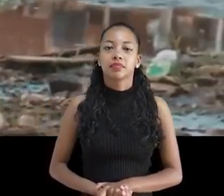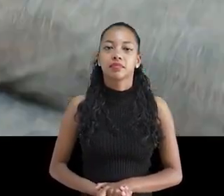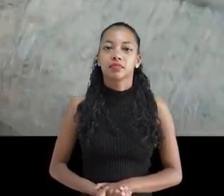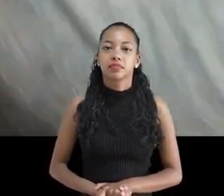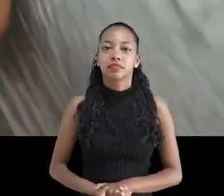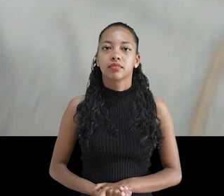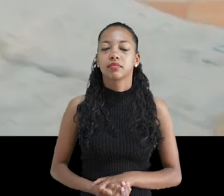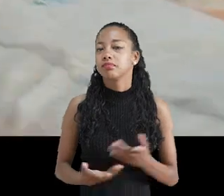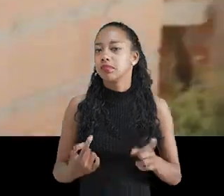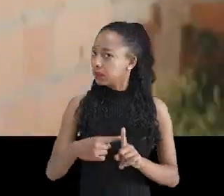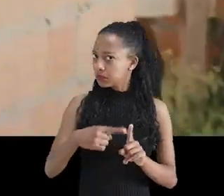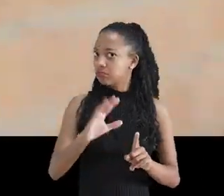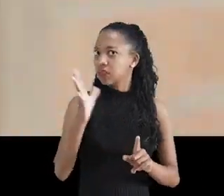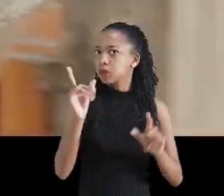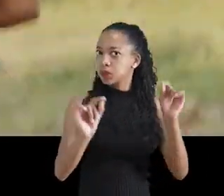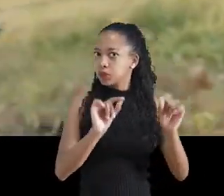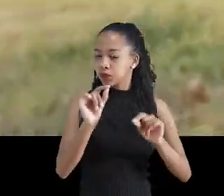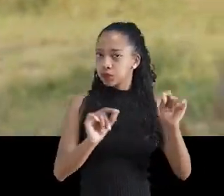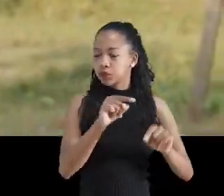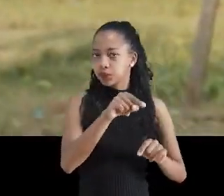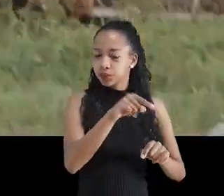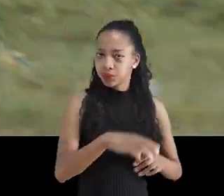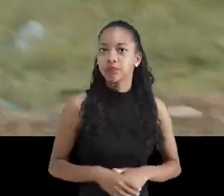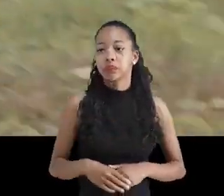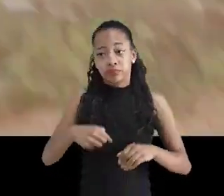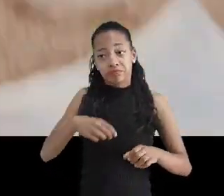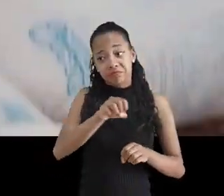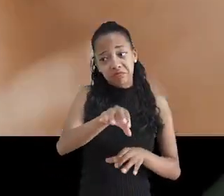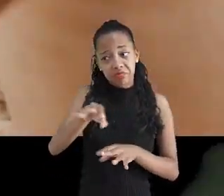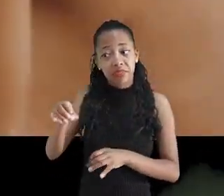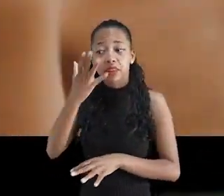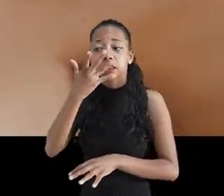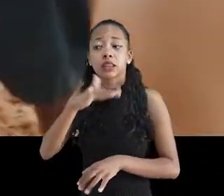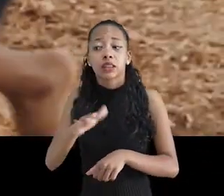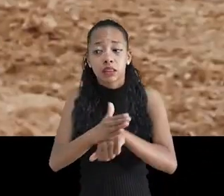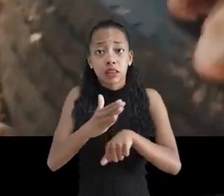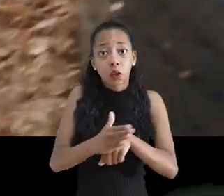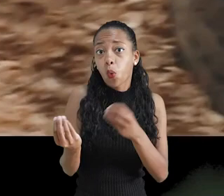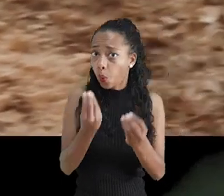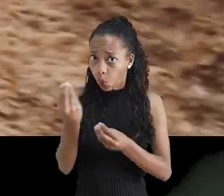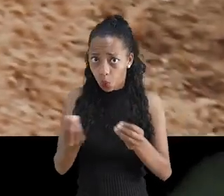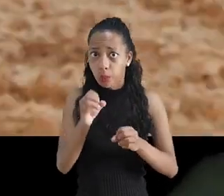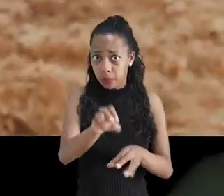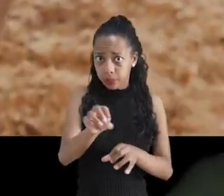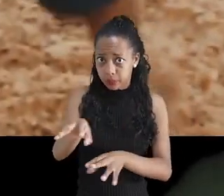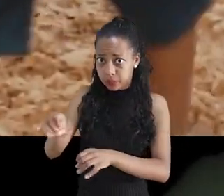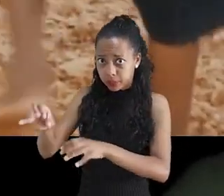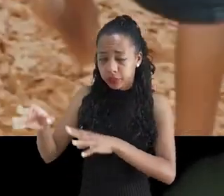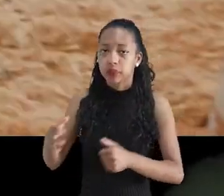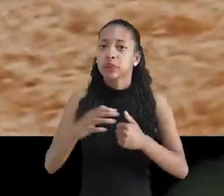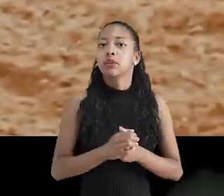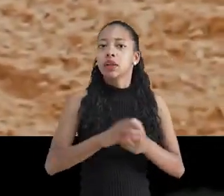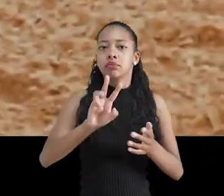crime que acontece aqui a gente passa uns treinos básico com as crianças a gente joga salto